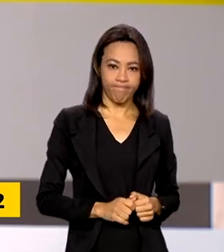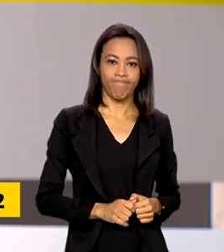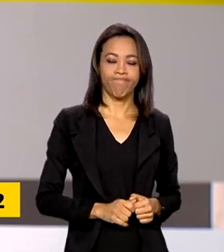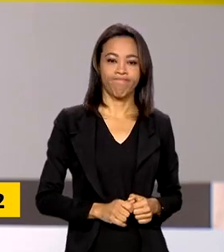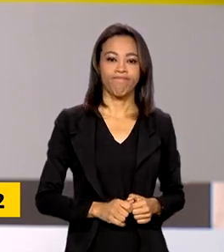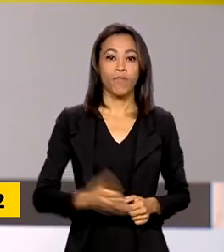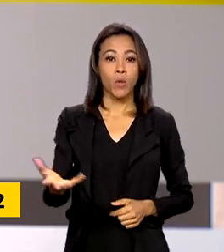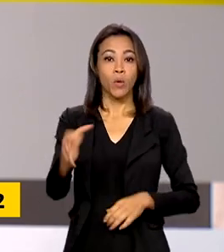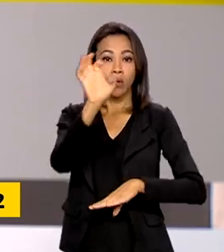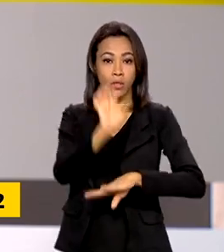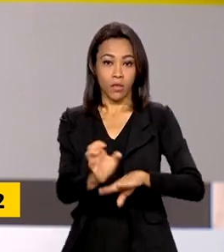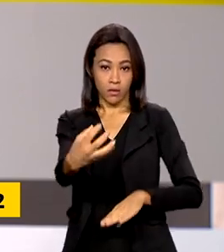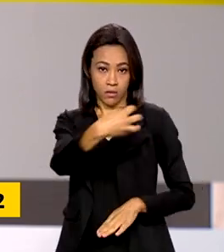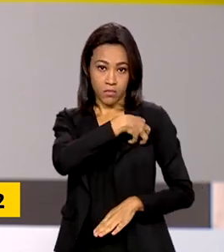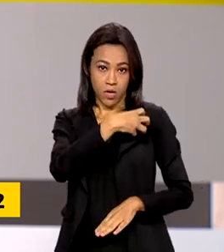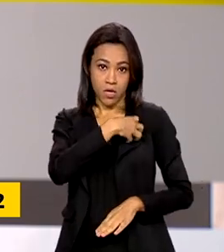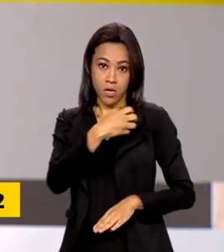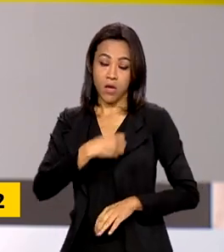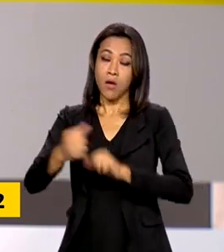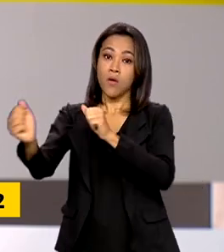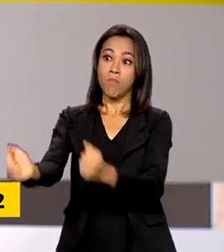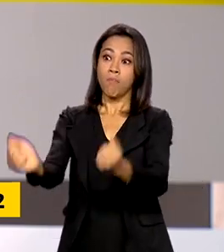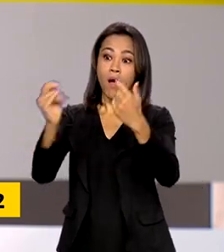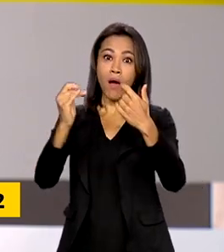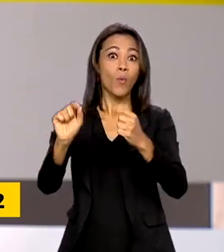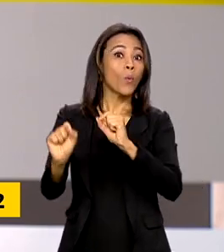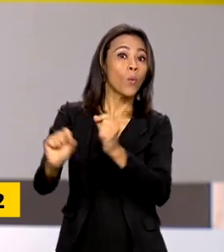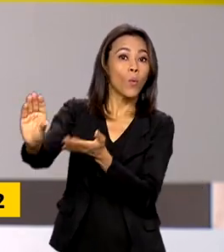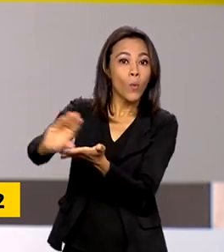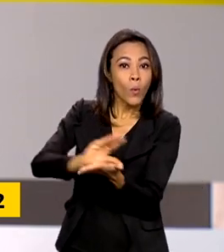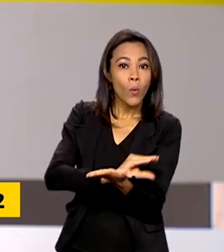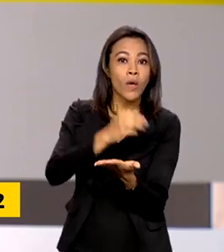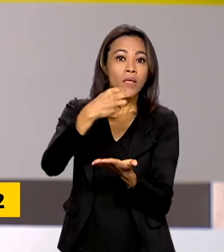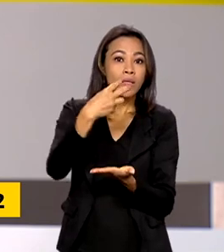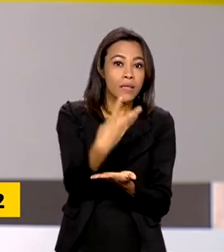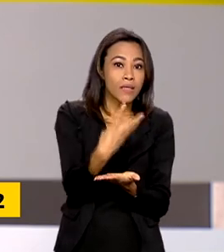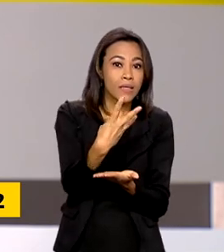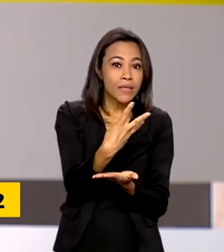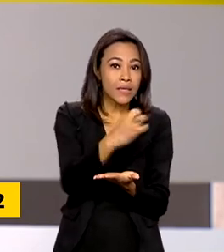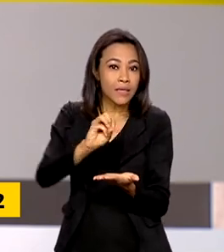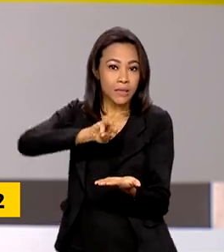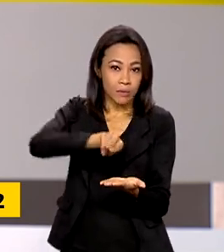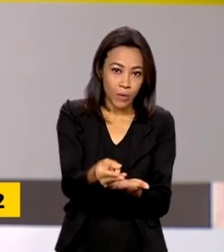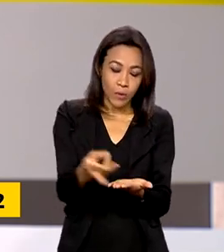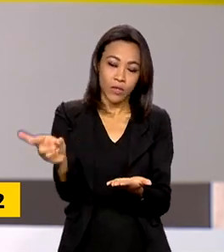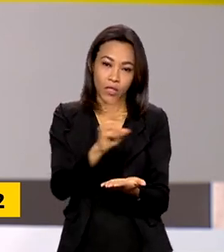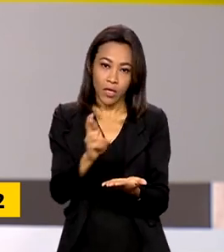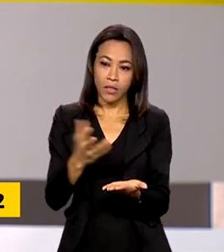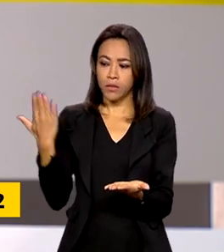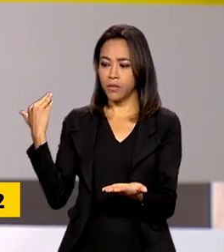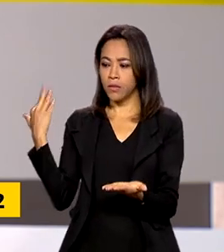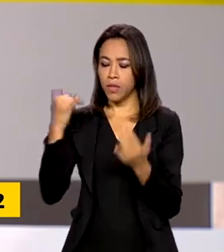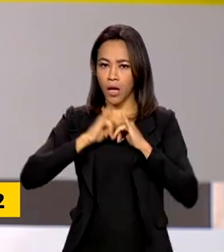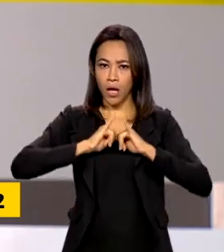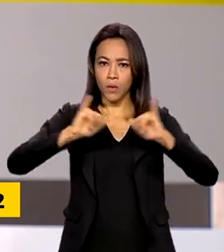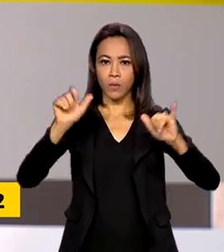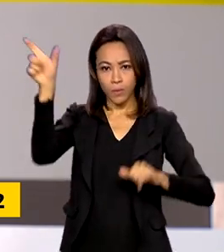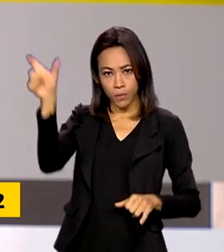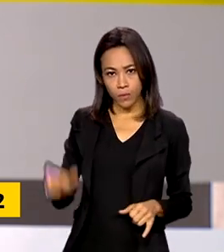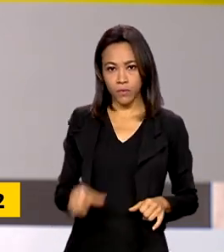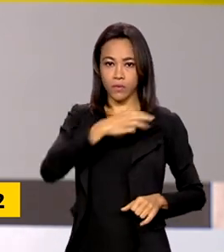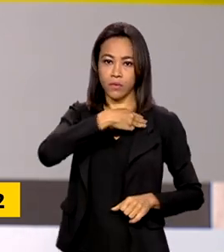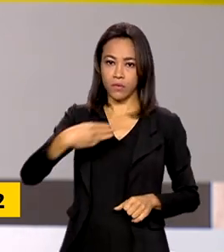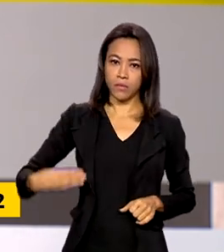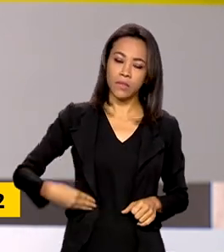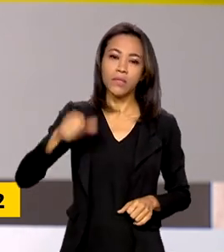A Bahia vai receber mais de 300 milhões de reais para a área da saúde. O anúncio foi feito pela ministra da Saúde, Nízia